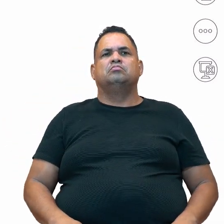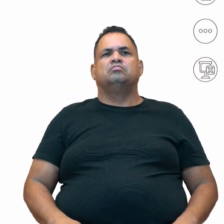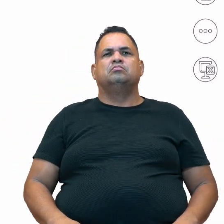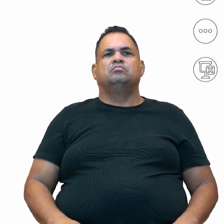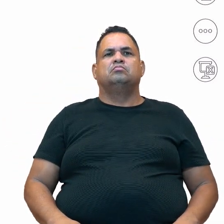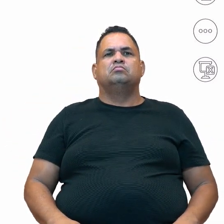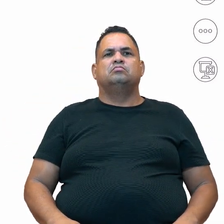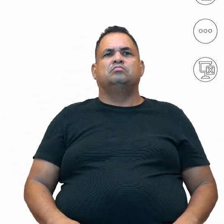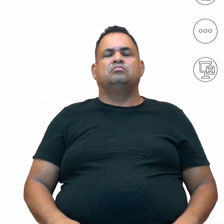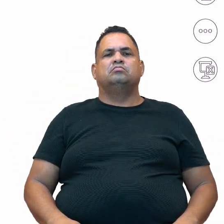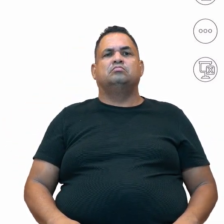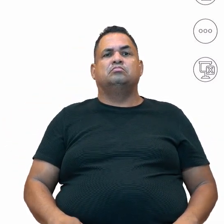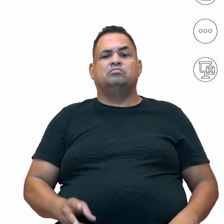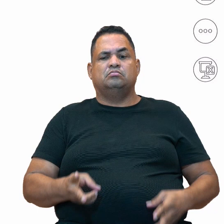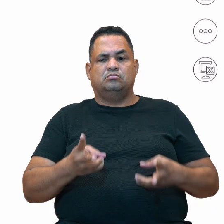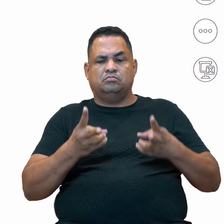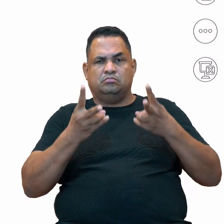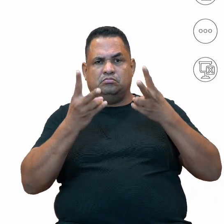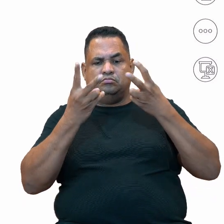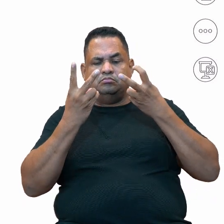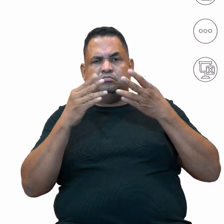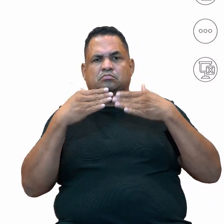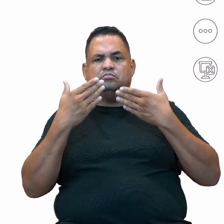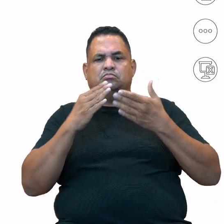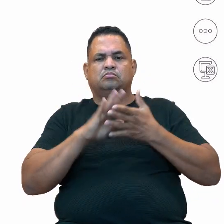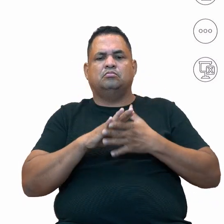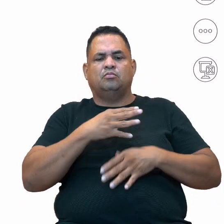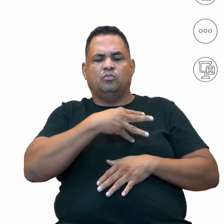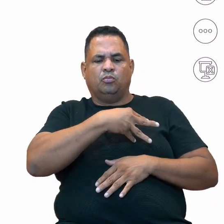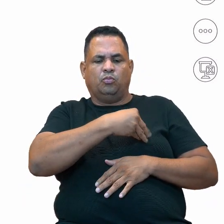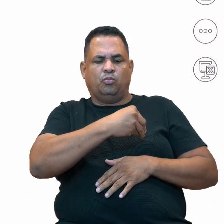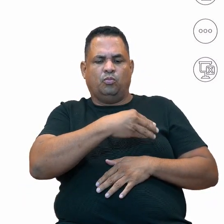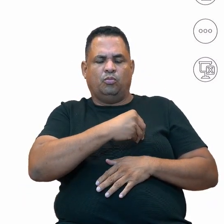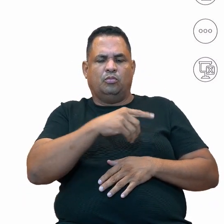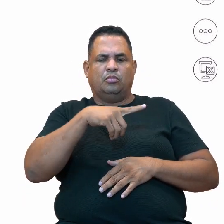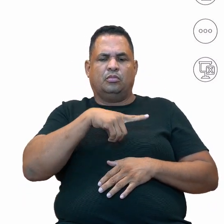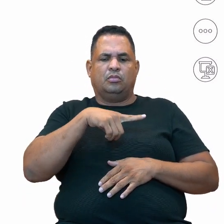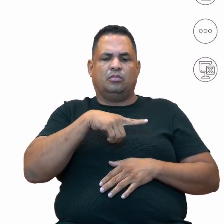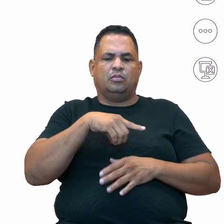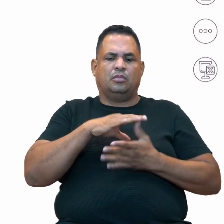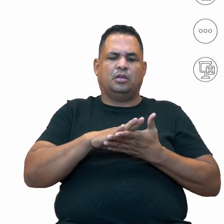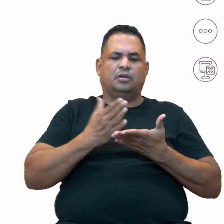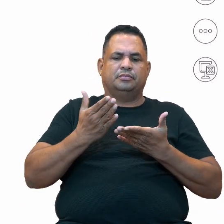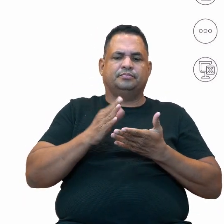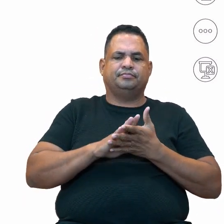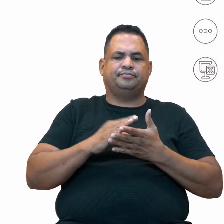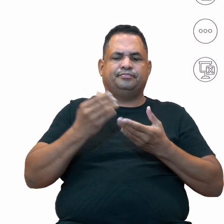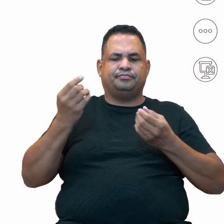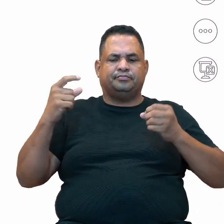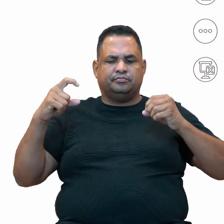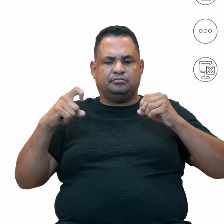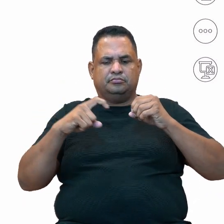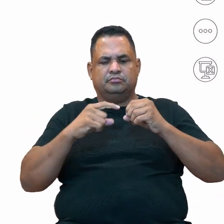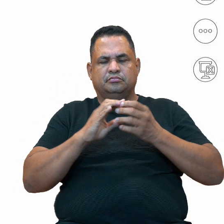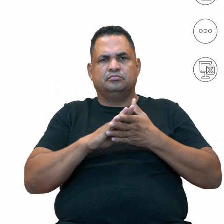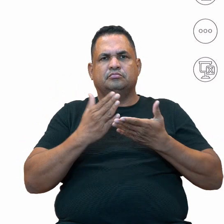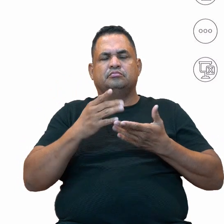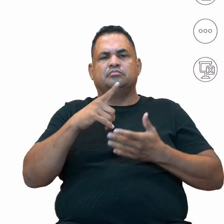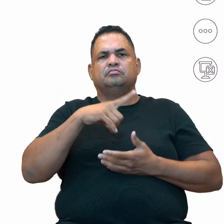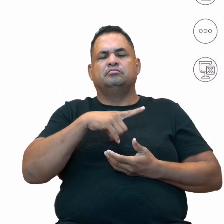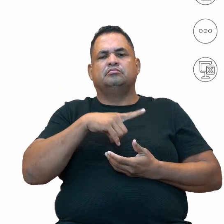Aí a gente percebe isso nos mamíferos que têm o cuidado parental, que têm a fecundação interna. Normalmente a gente vai